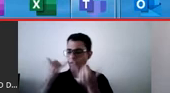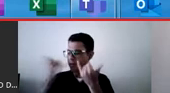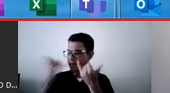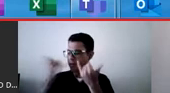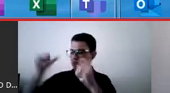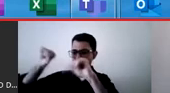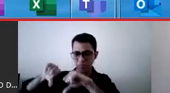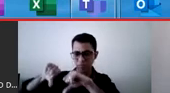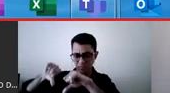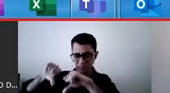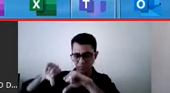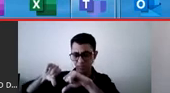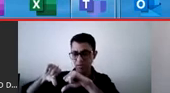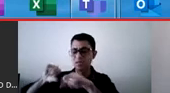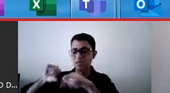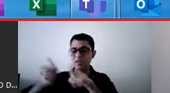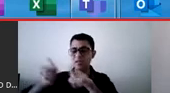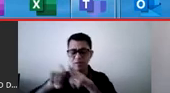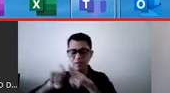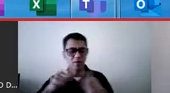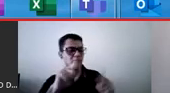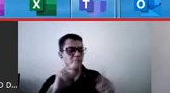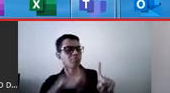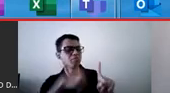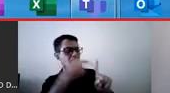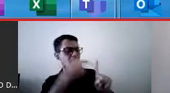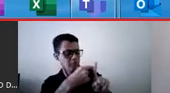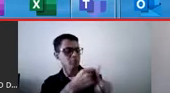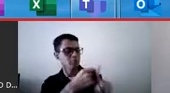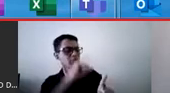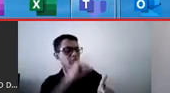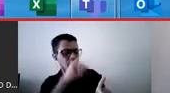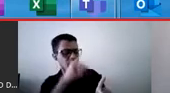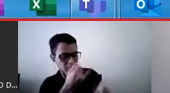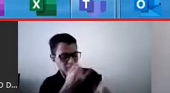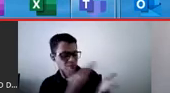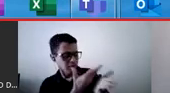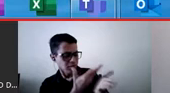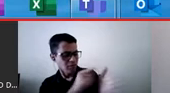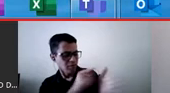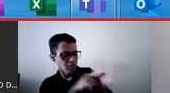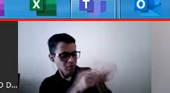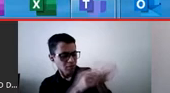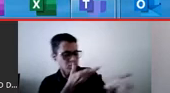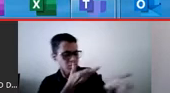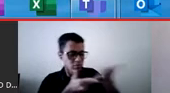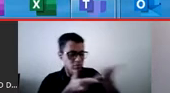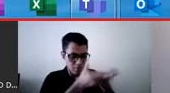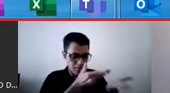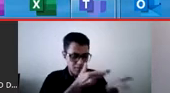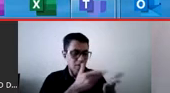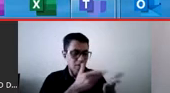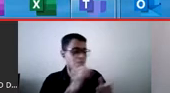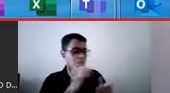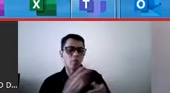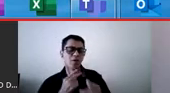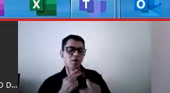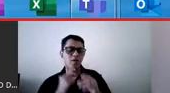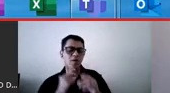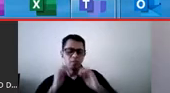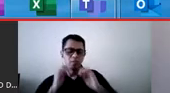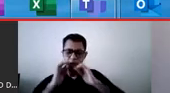é, tirar a positiva, claro, para proveito e fundamento. É, e dando fundamento a essa ideia, passar